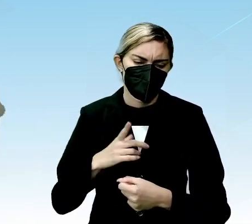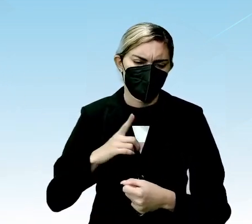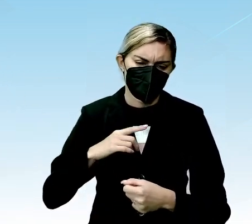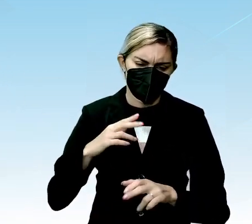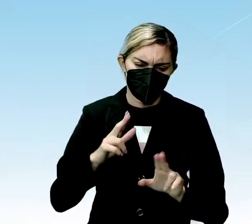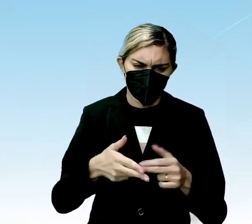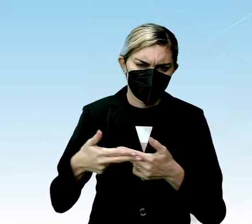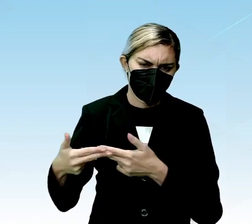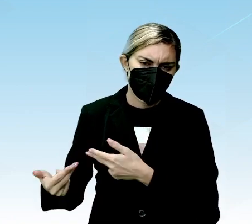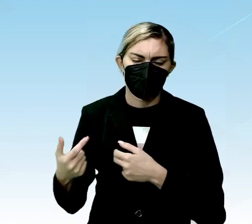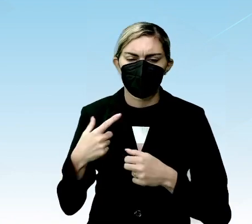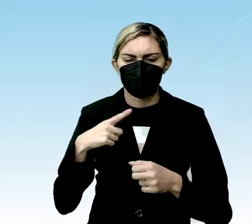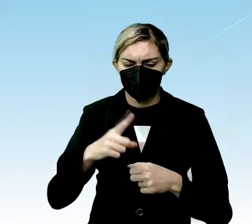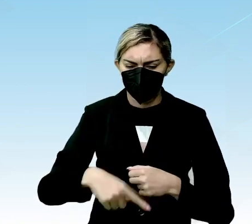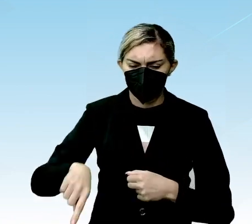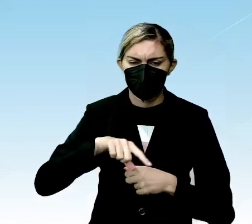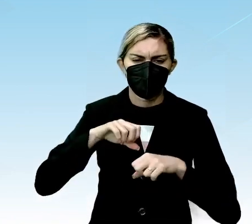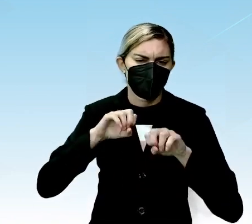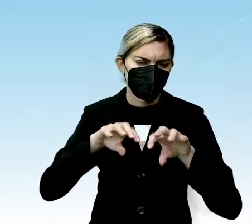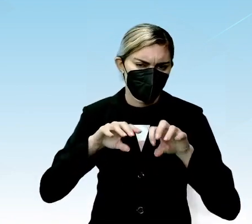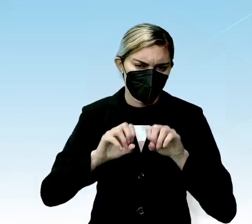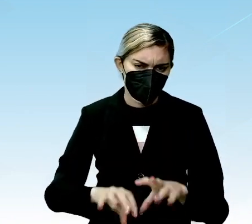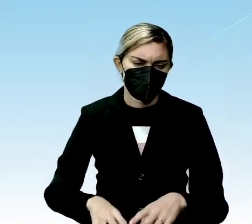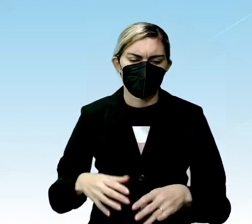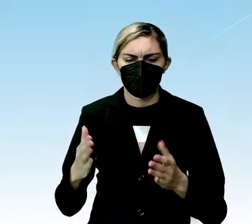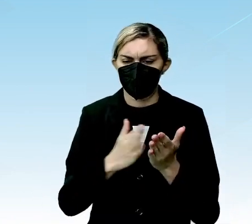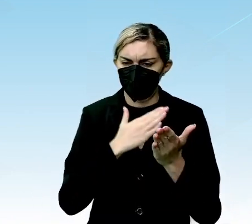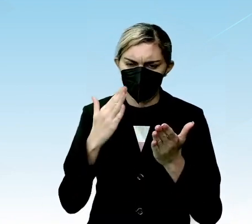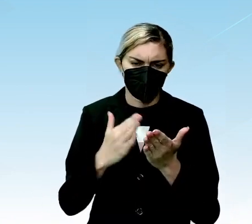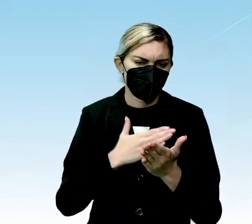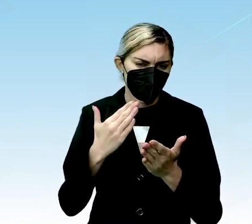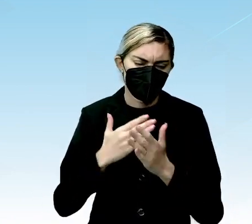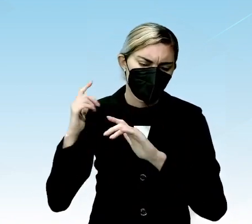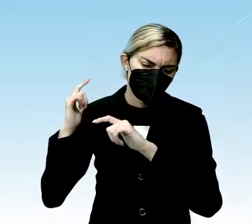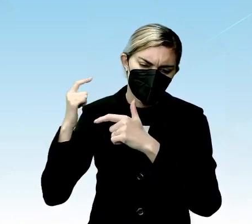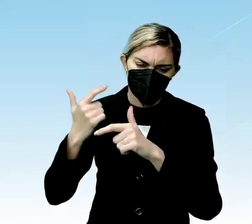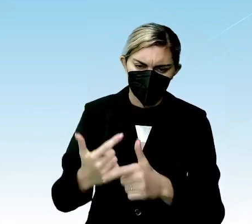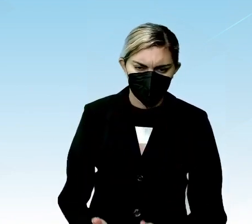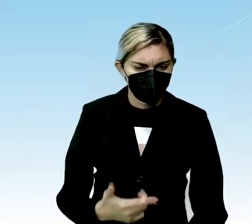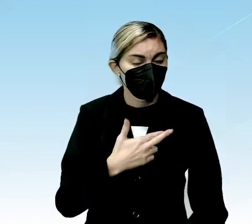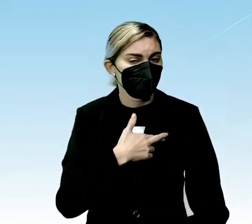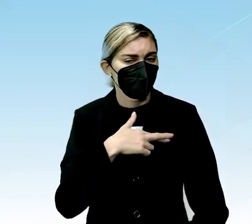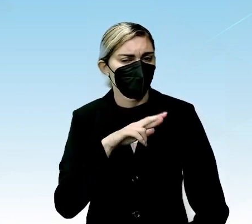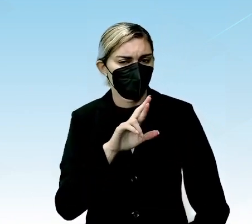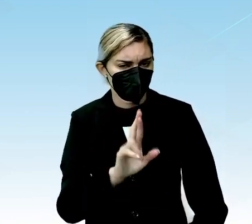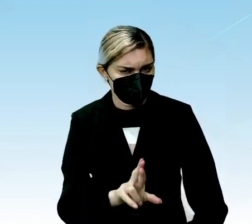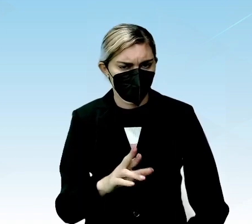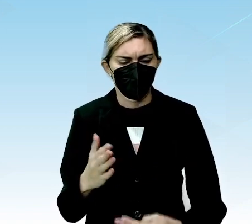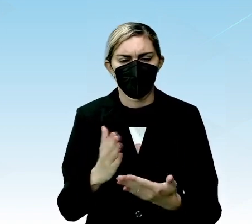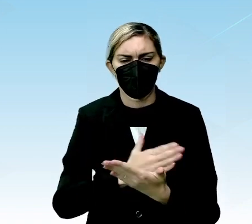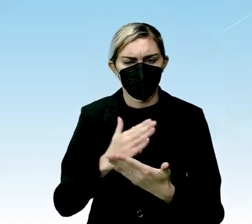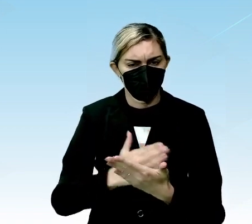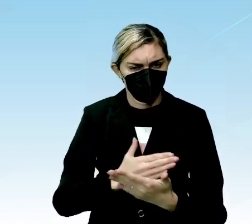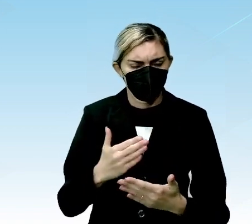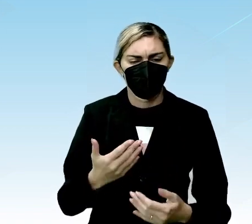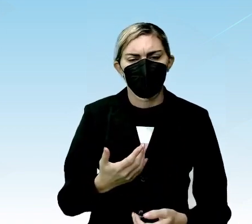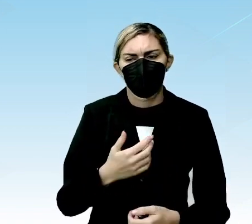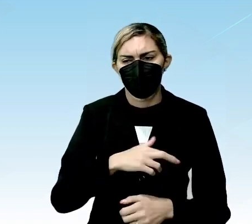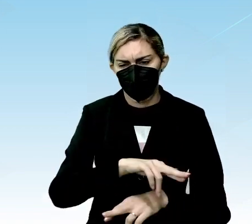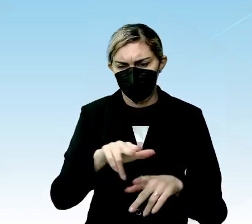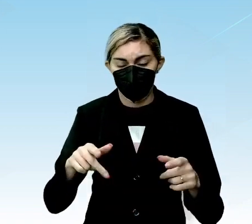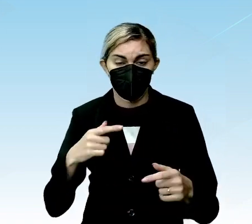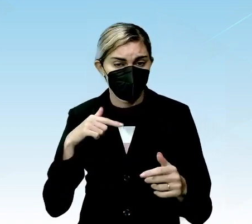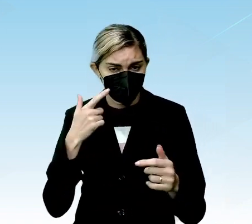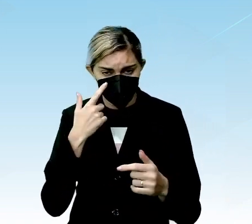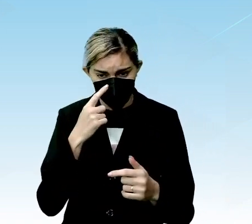série nós estamos trabalhando o que? Os livros das tradições religiosas, os livros sagrados. Vimos